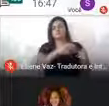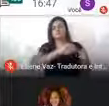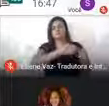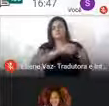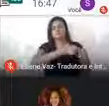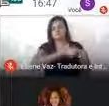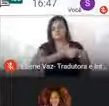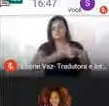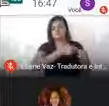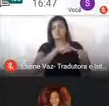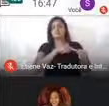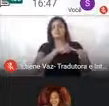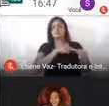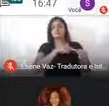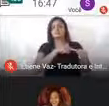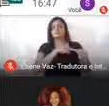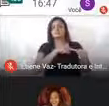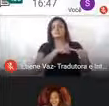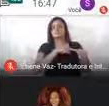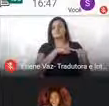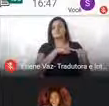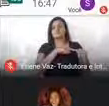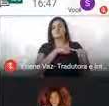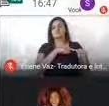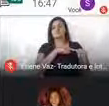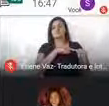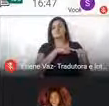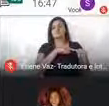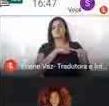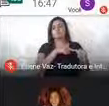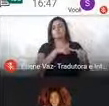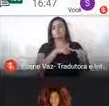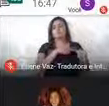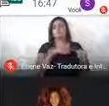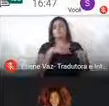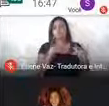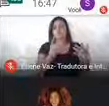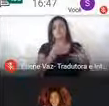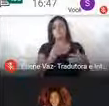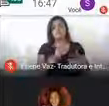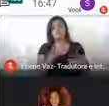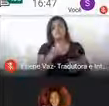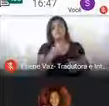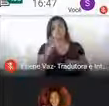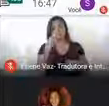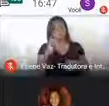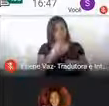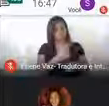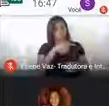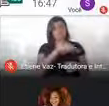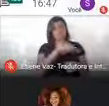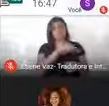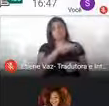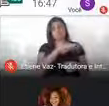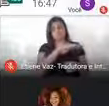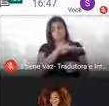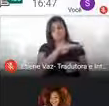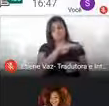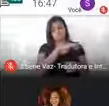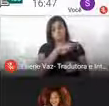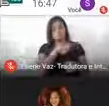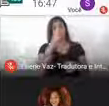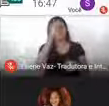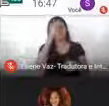nós trabalhamos também como há comunidades quilombolas, nosso interesse por comunidades tradicionais é um interesse muito grande,